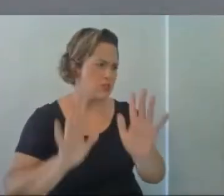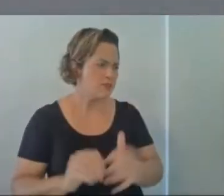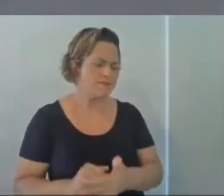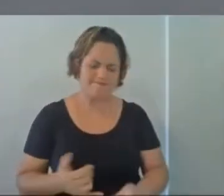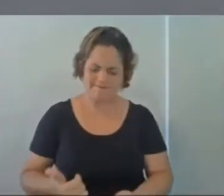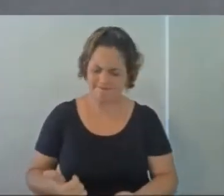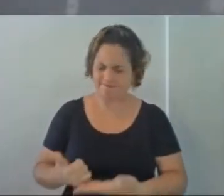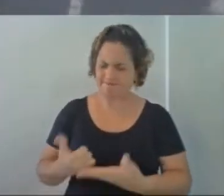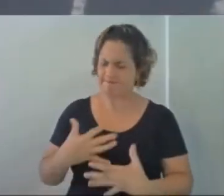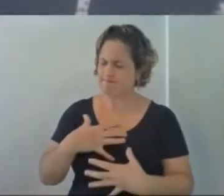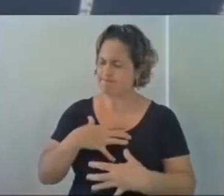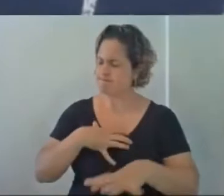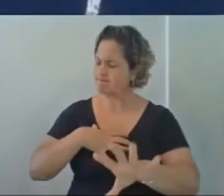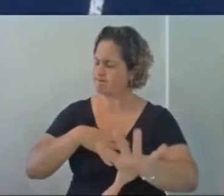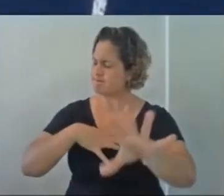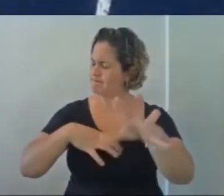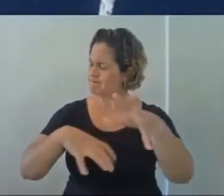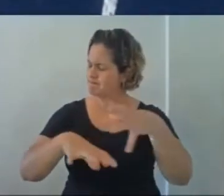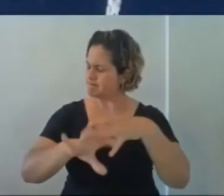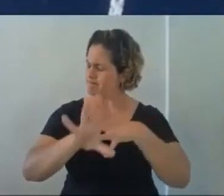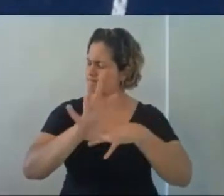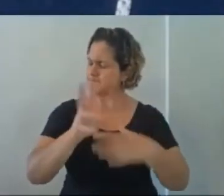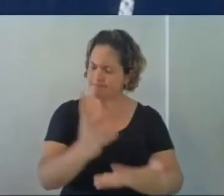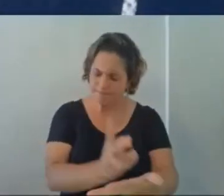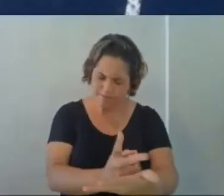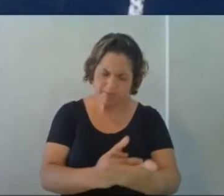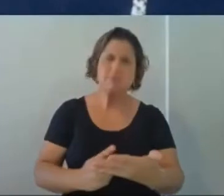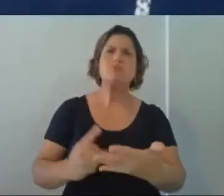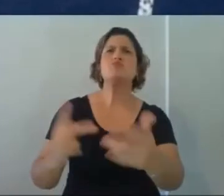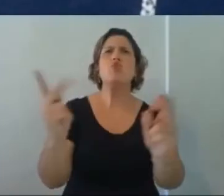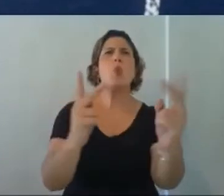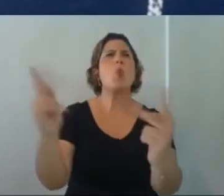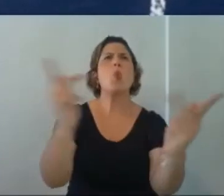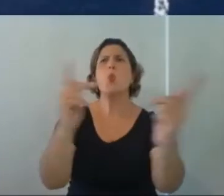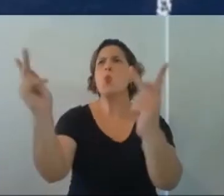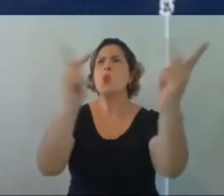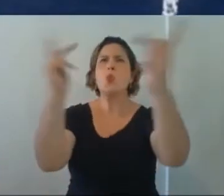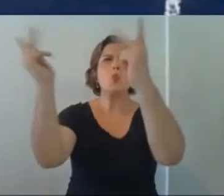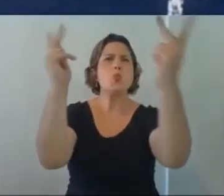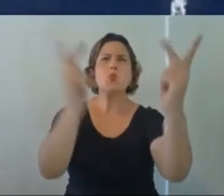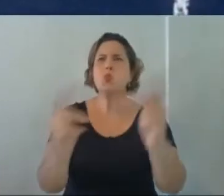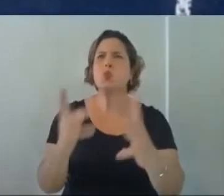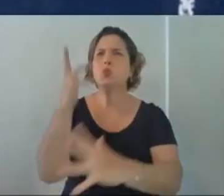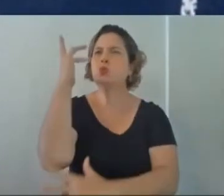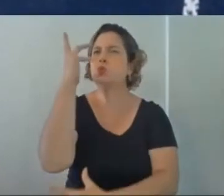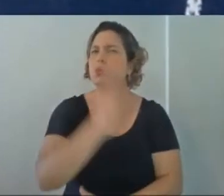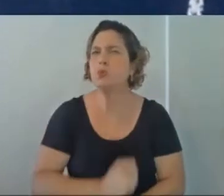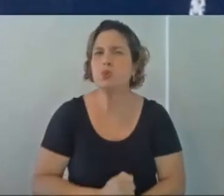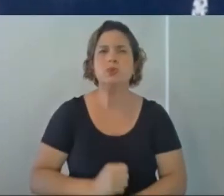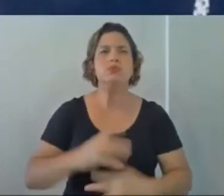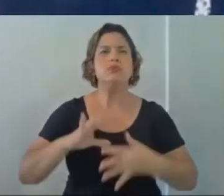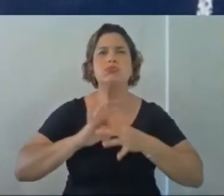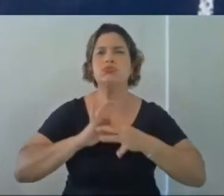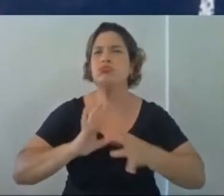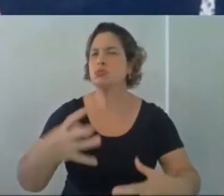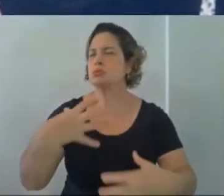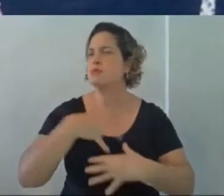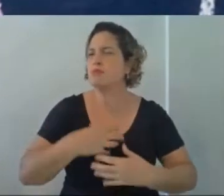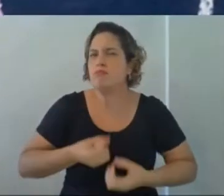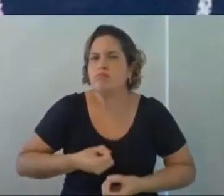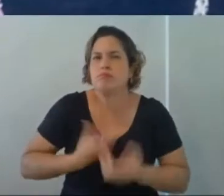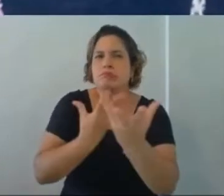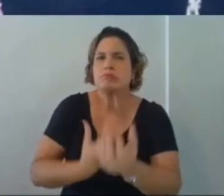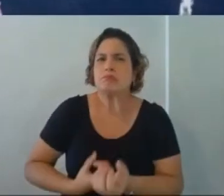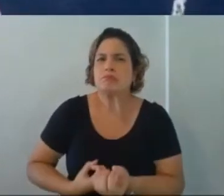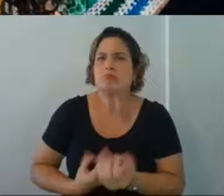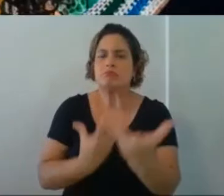Posca e ela começou a desenhar, né, a fazer a sua arte muito à vontade e muito entregue